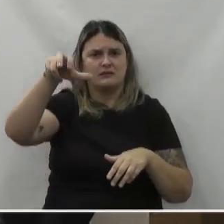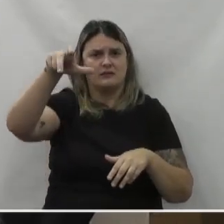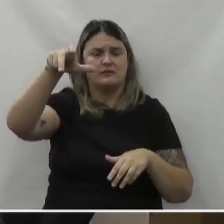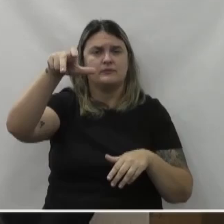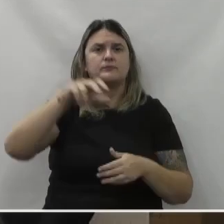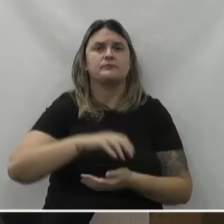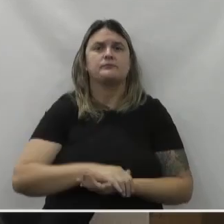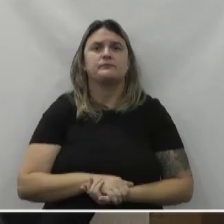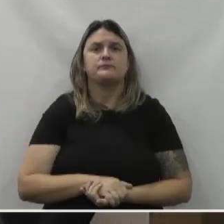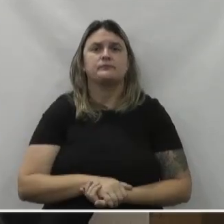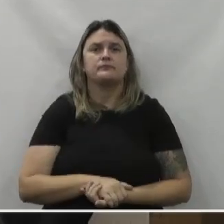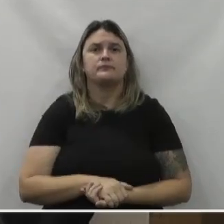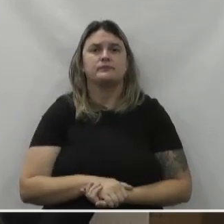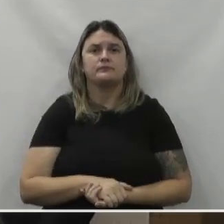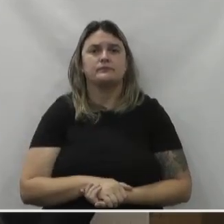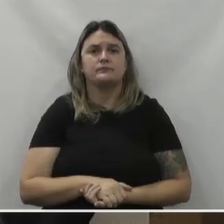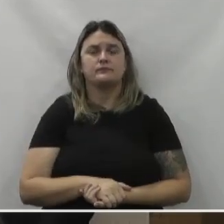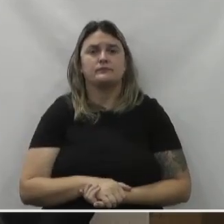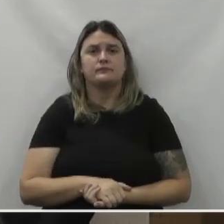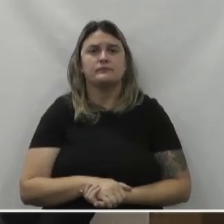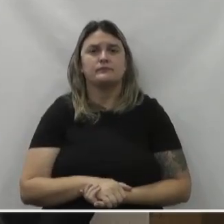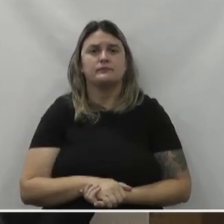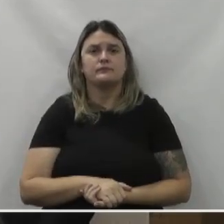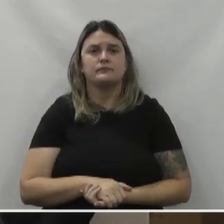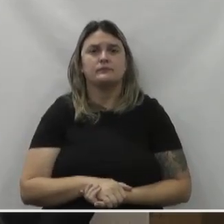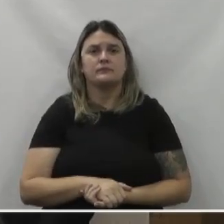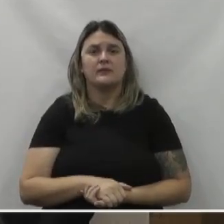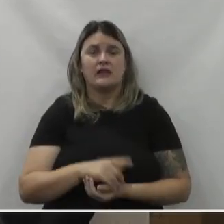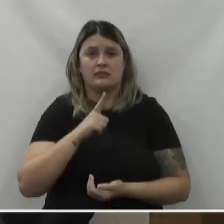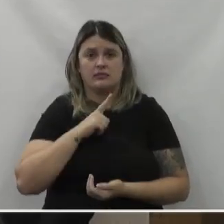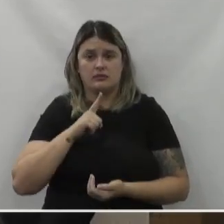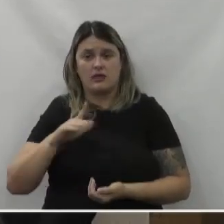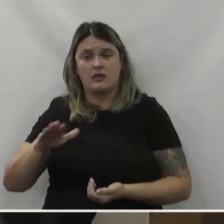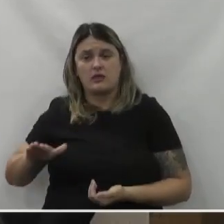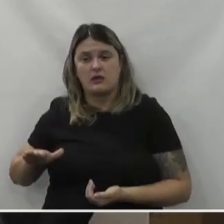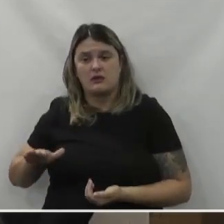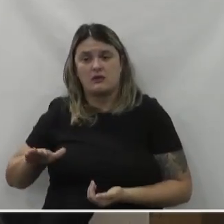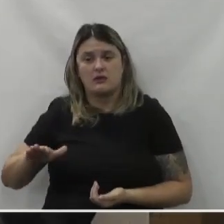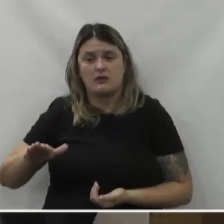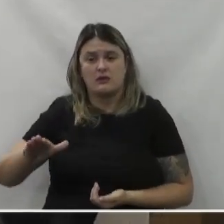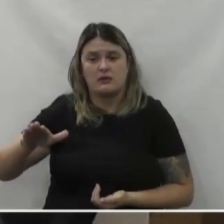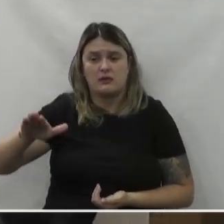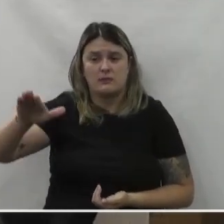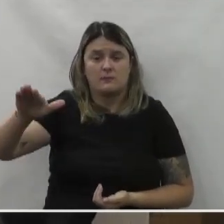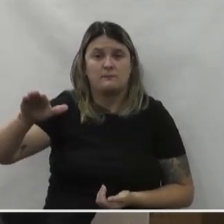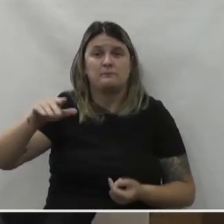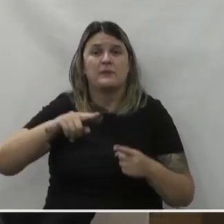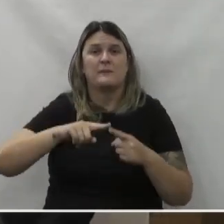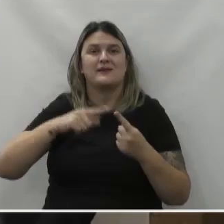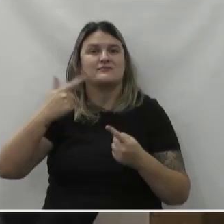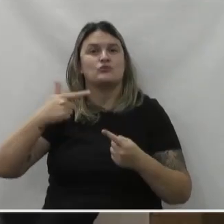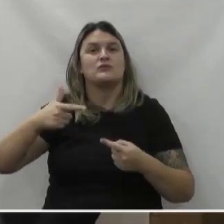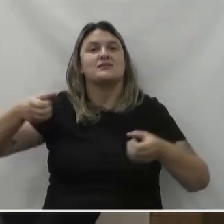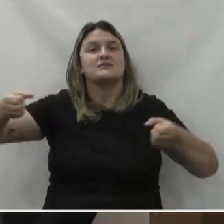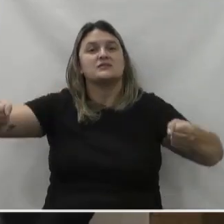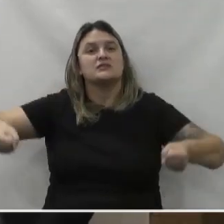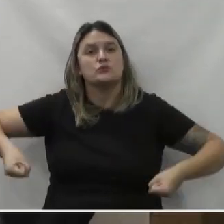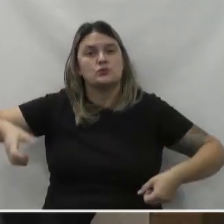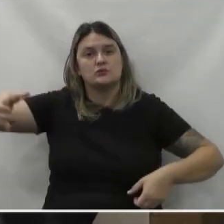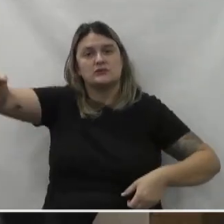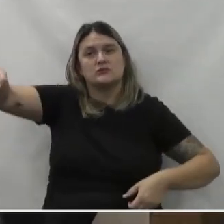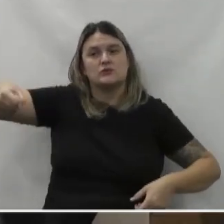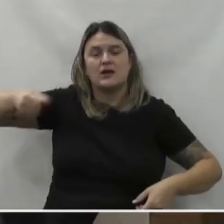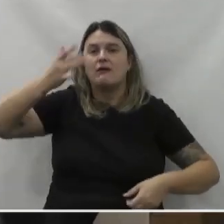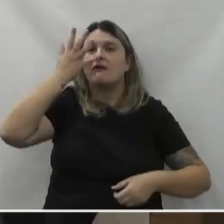instituição. Ela foi feita, a rampa, contudo não tem o corrimão lá, e